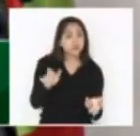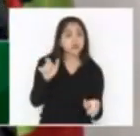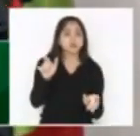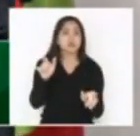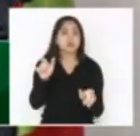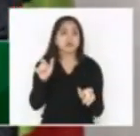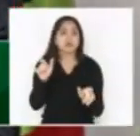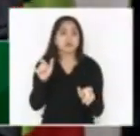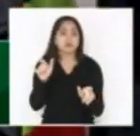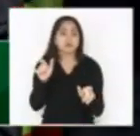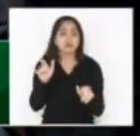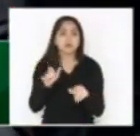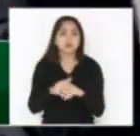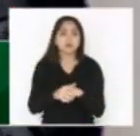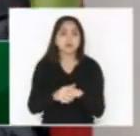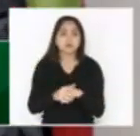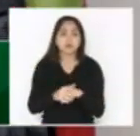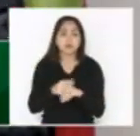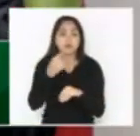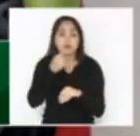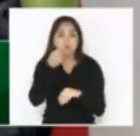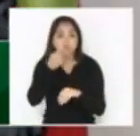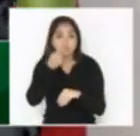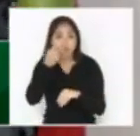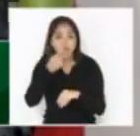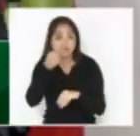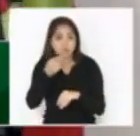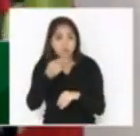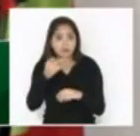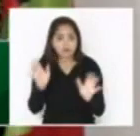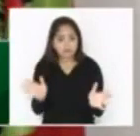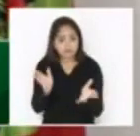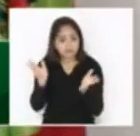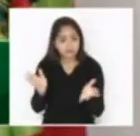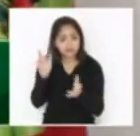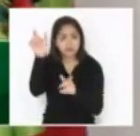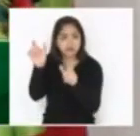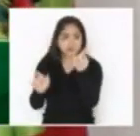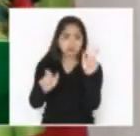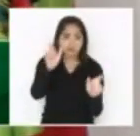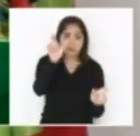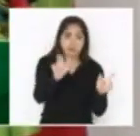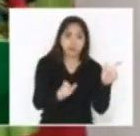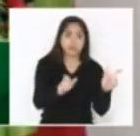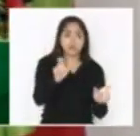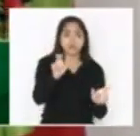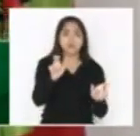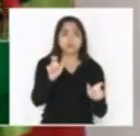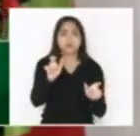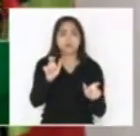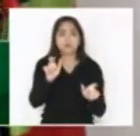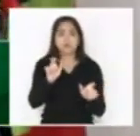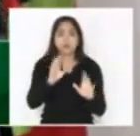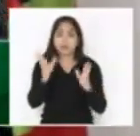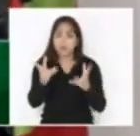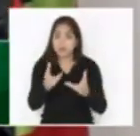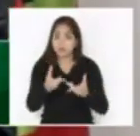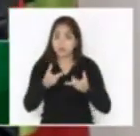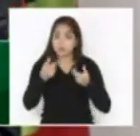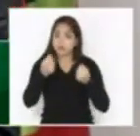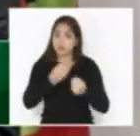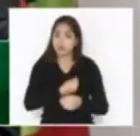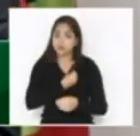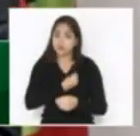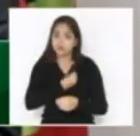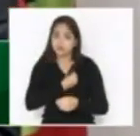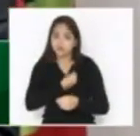nas pessoas. E quando eu falo em investimento nas pessoas, eu estou falando uma qualidade de vida melhor para o povo catarinense. Eu